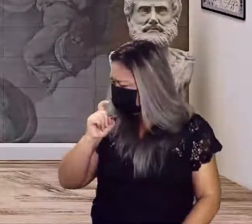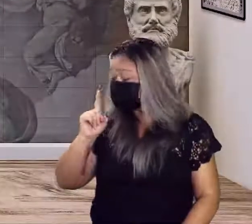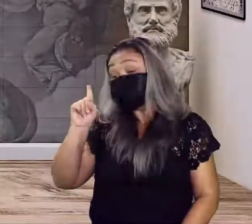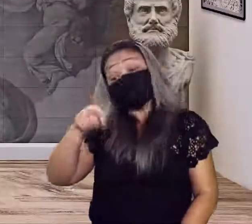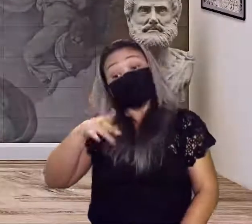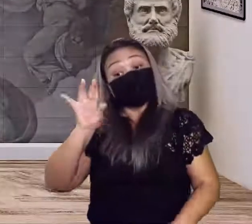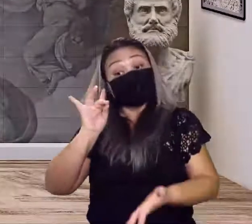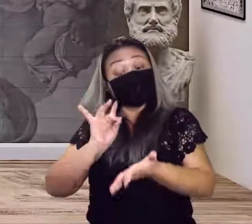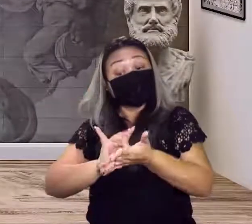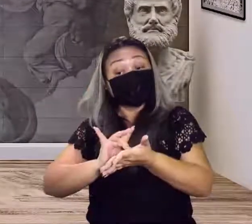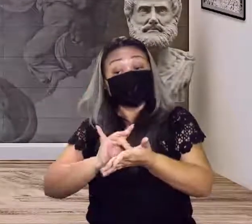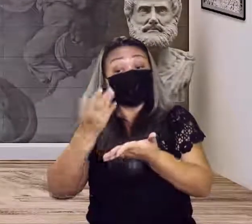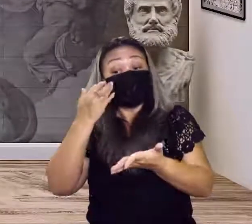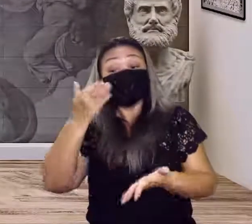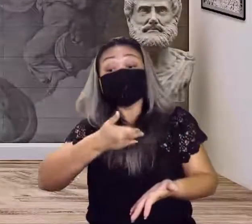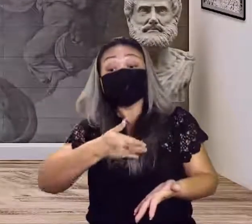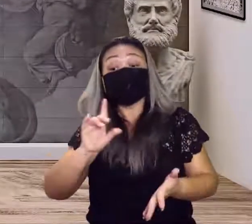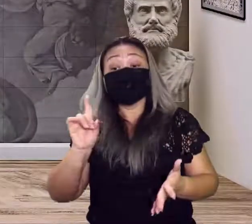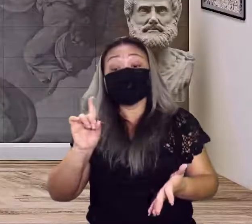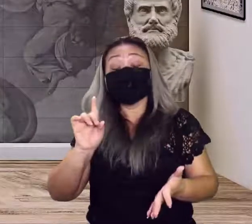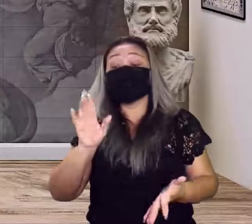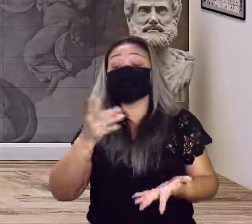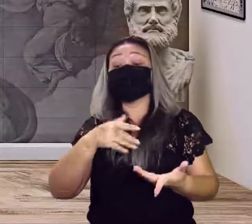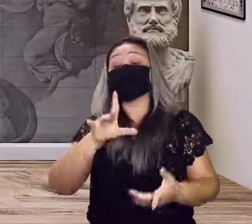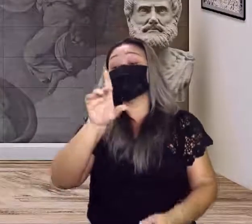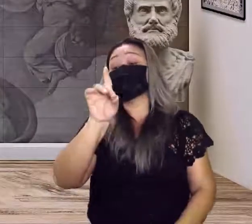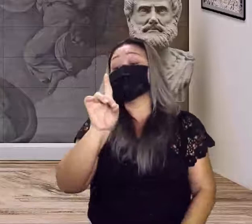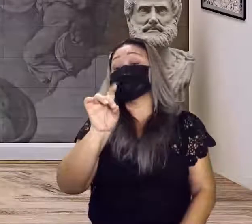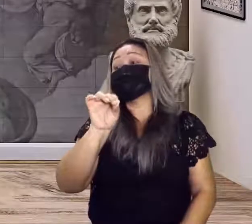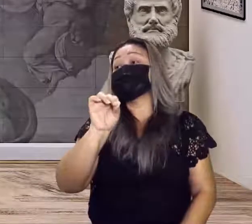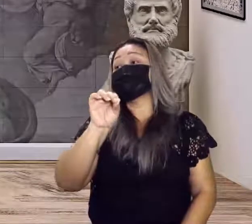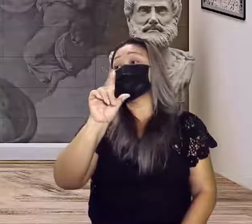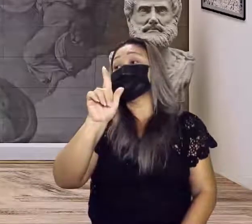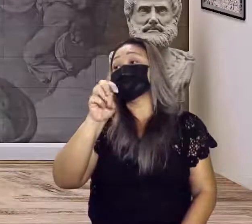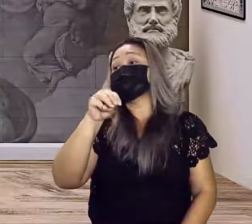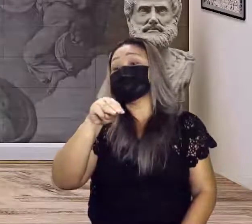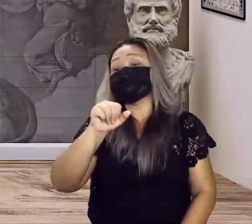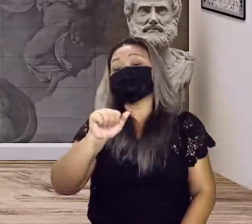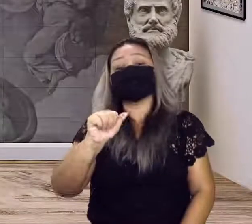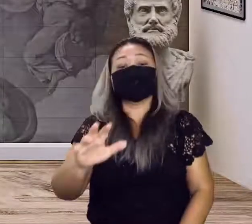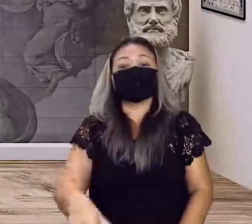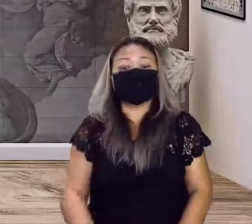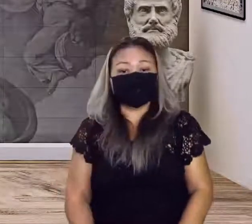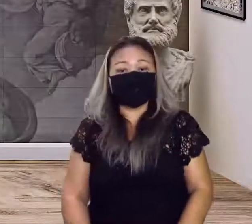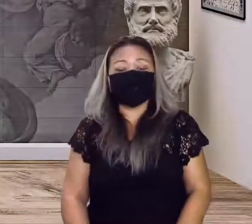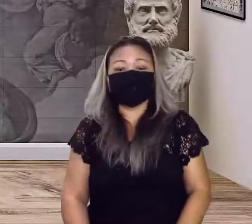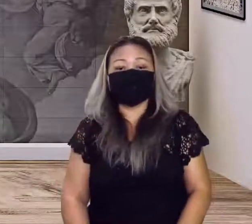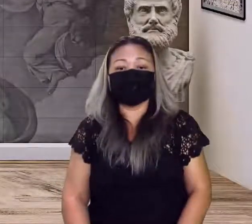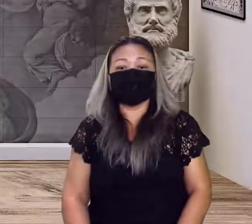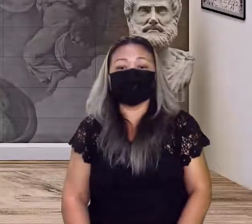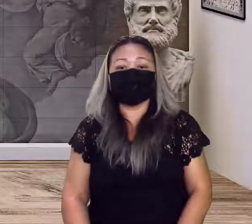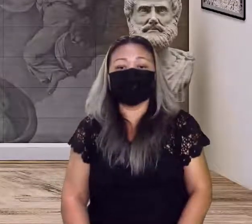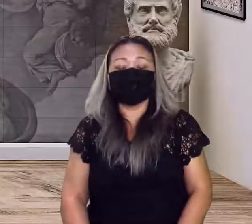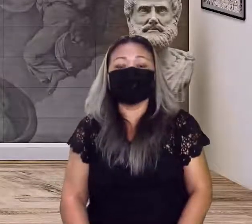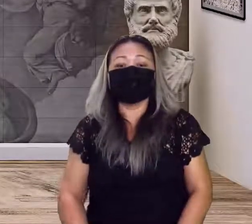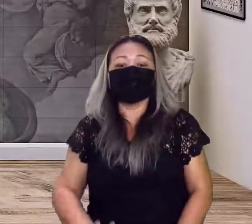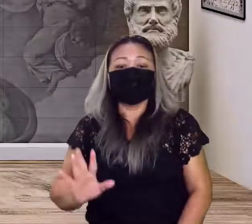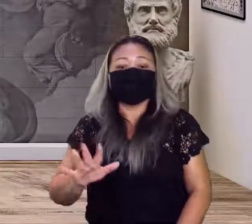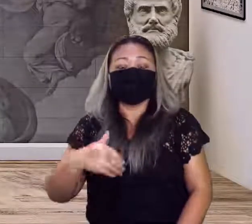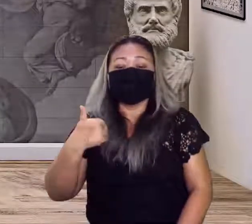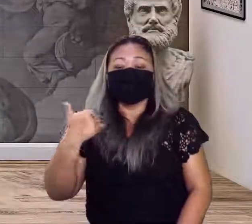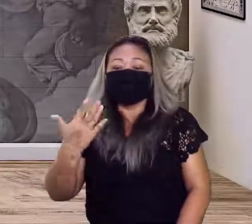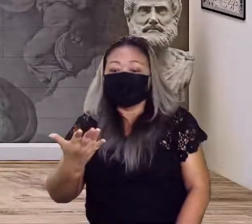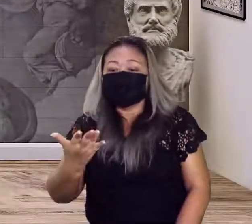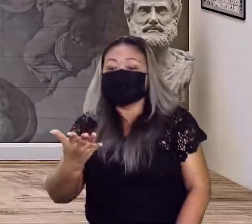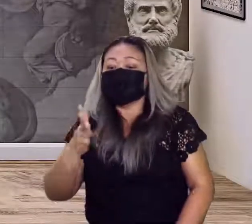é mito, eu não preciso comprovar. É um dogma, né, aqueles dogmática, tá? Então, a